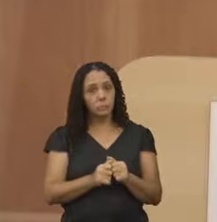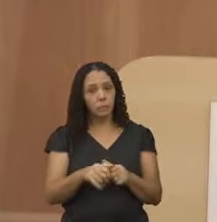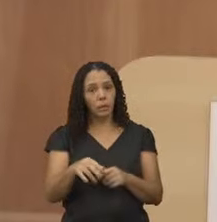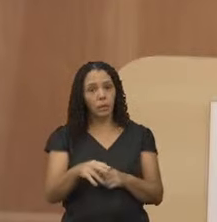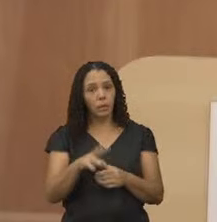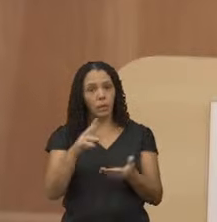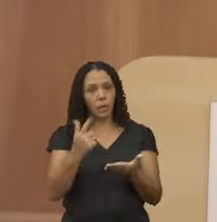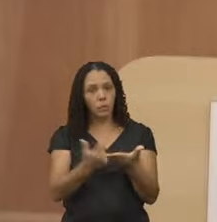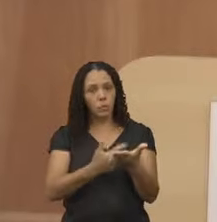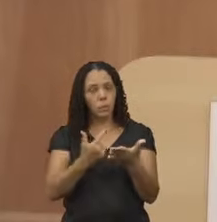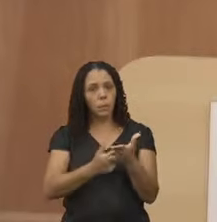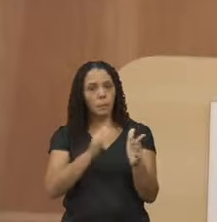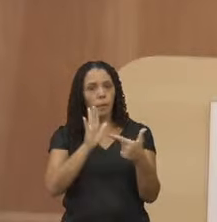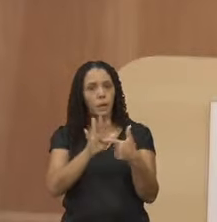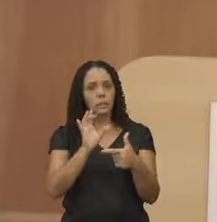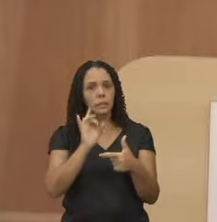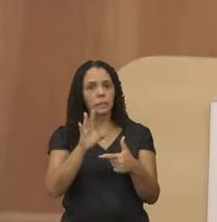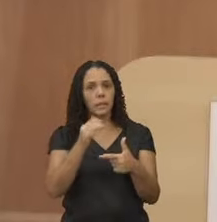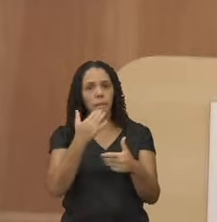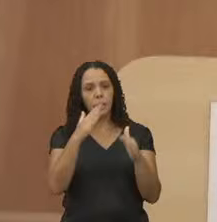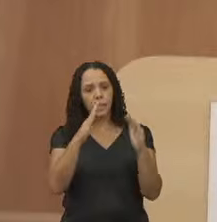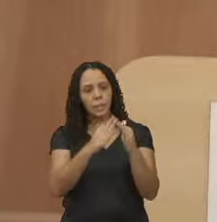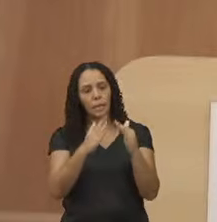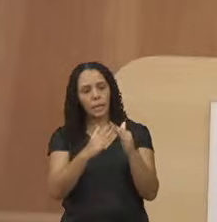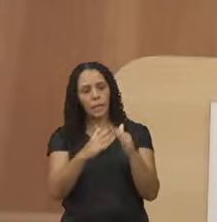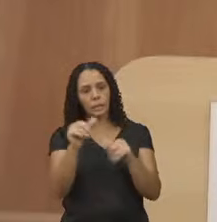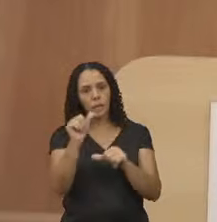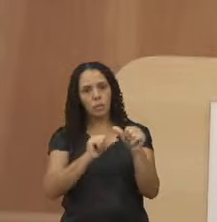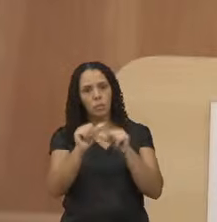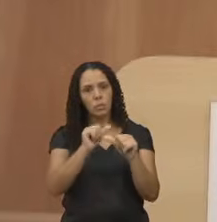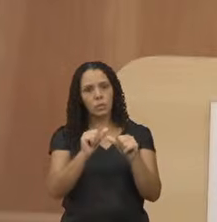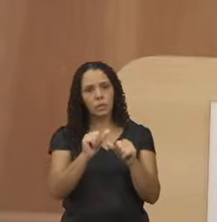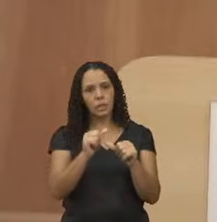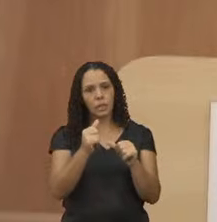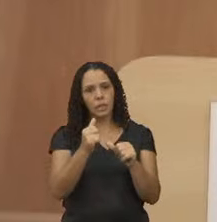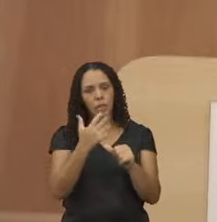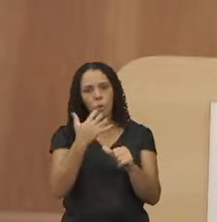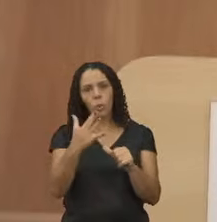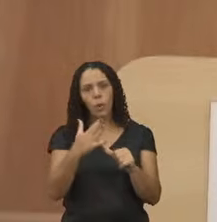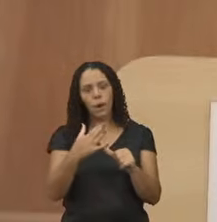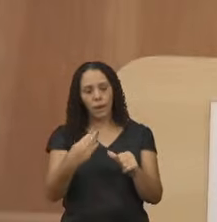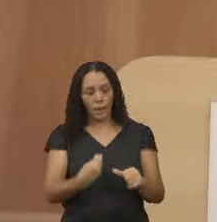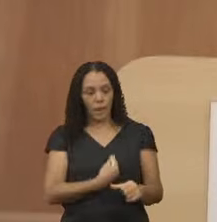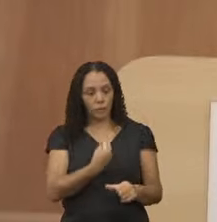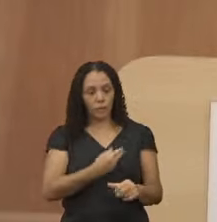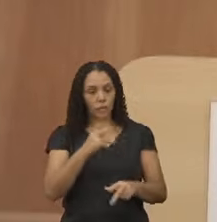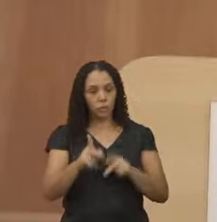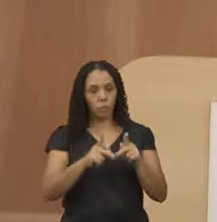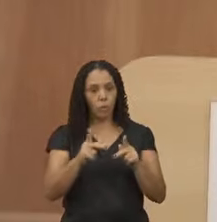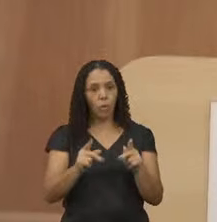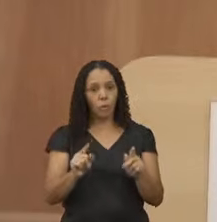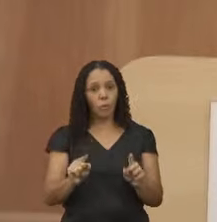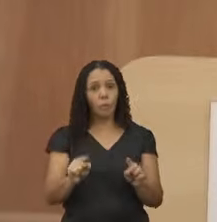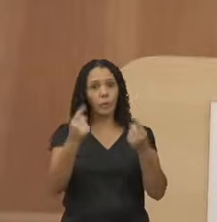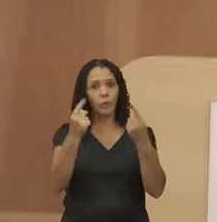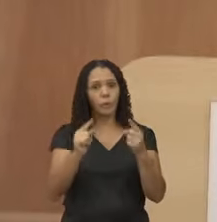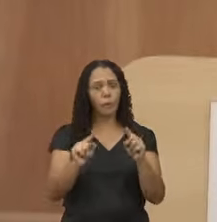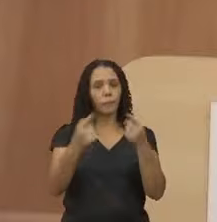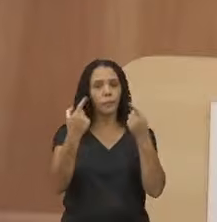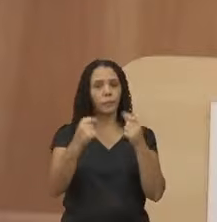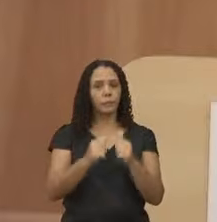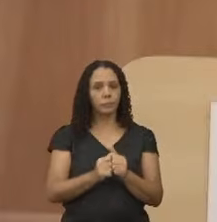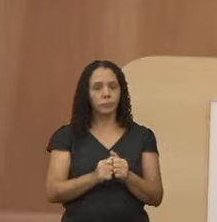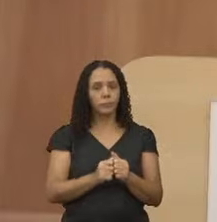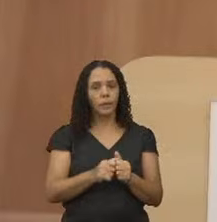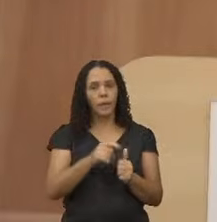progressão do livro, que cada vez que é trocada a cor da casa, a vida da população piora. Então, entra o cara que força, o conservador entra, todas as casas